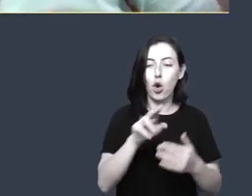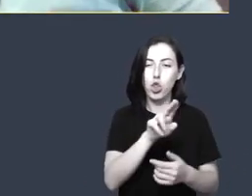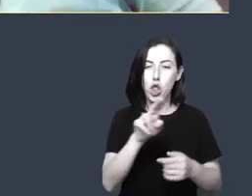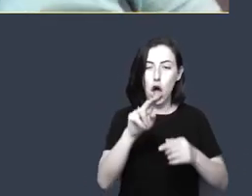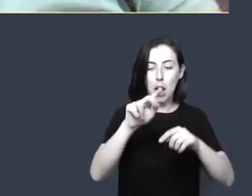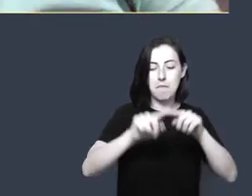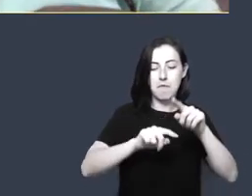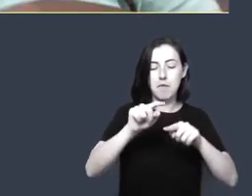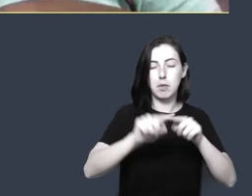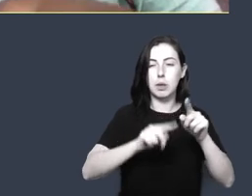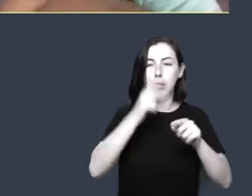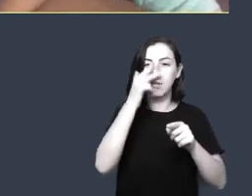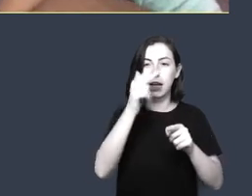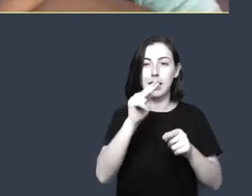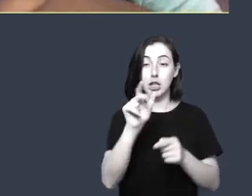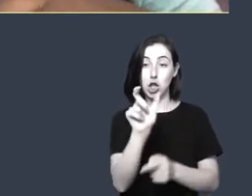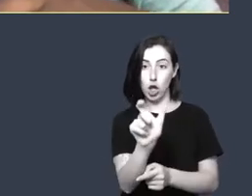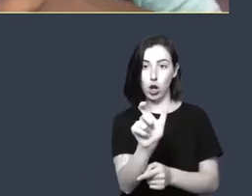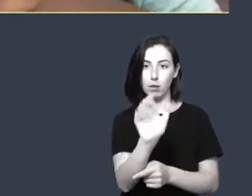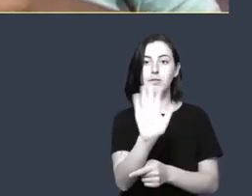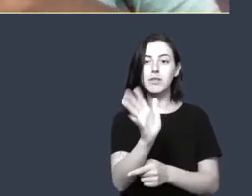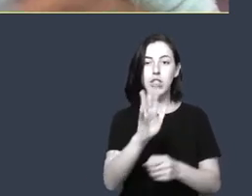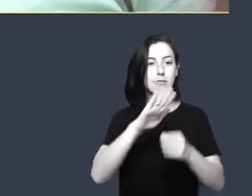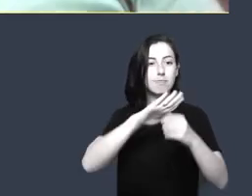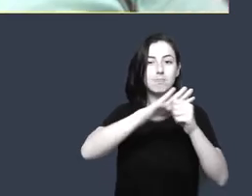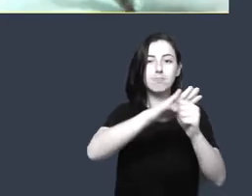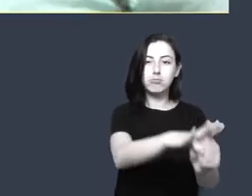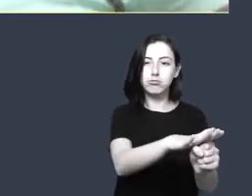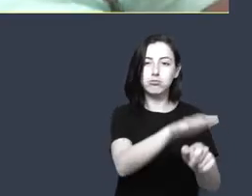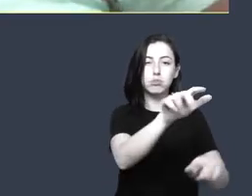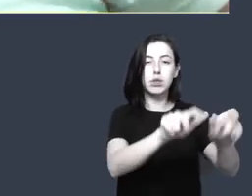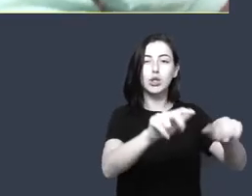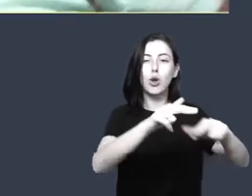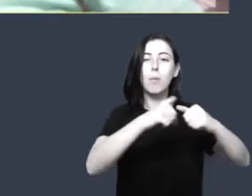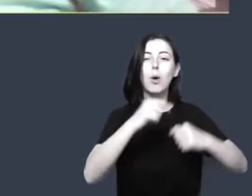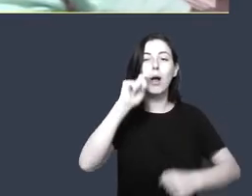rebaixavam as pessoas por conta da cor. Então, isso que você trouxe